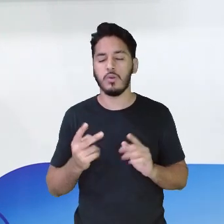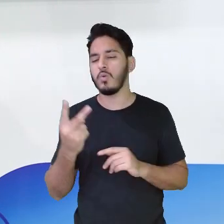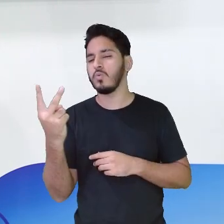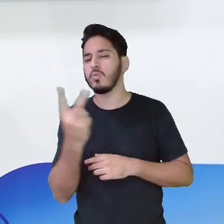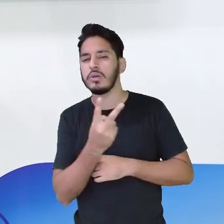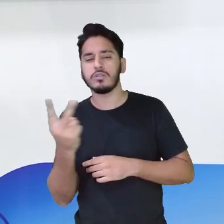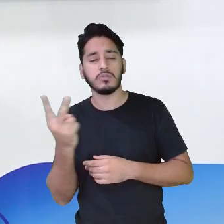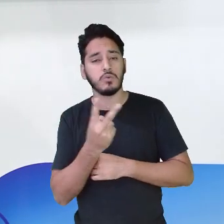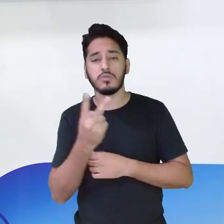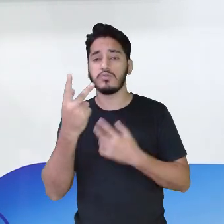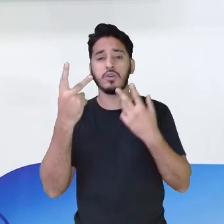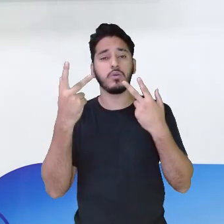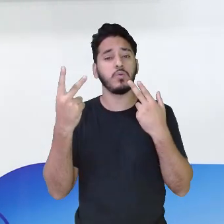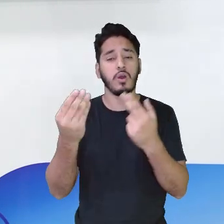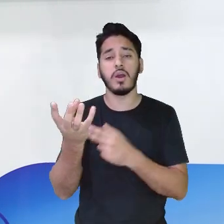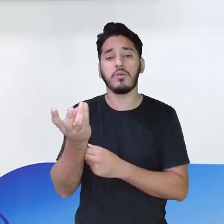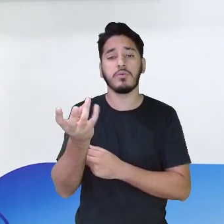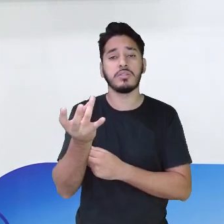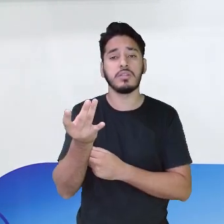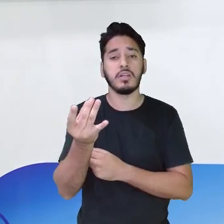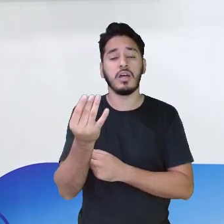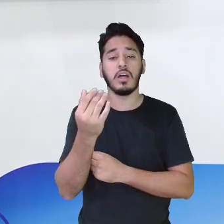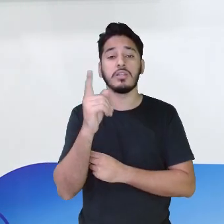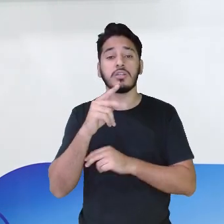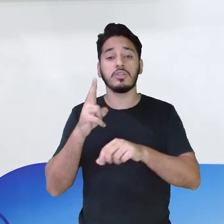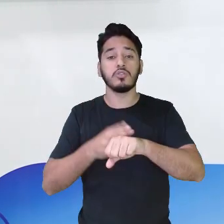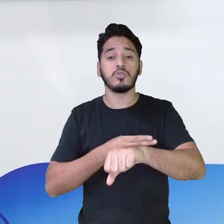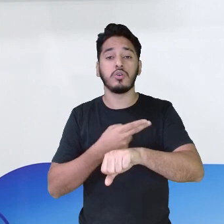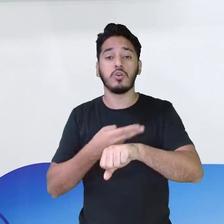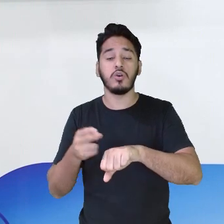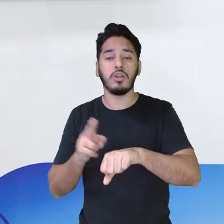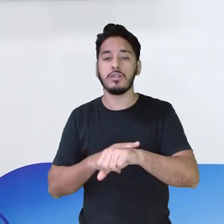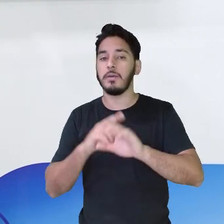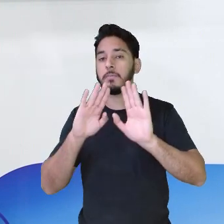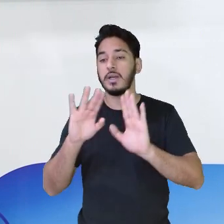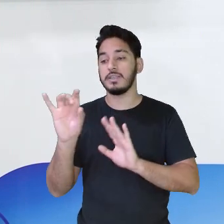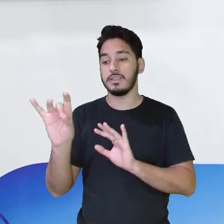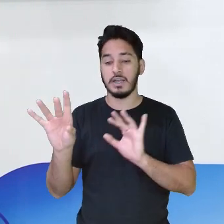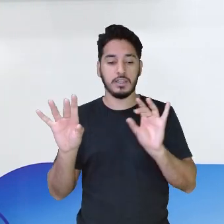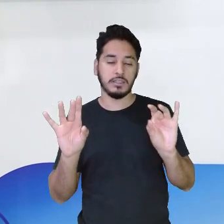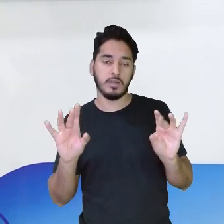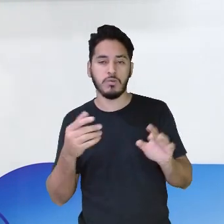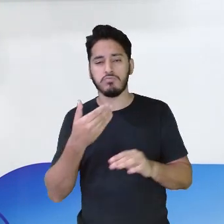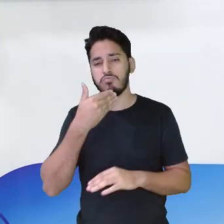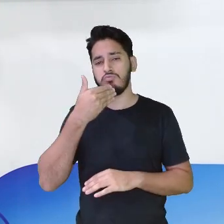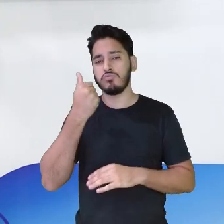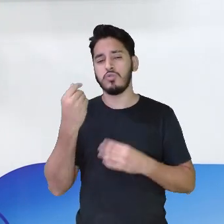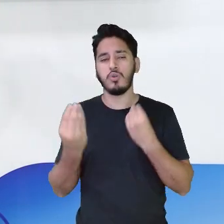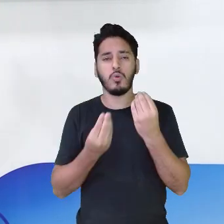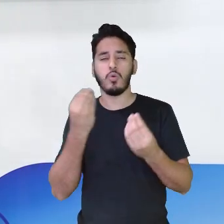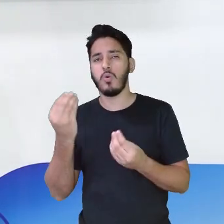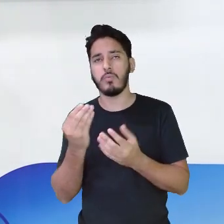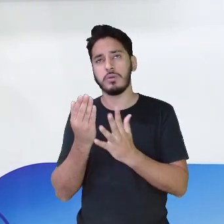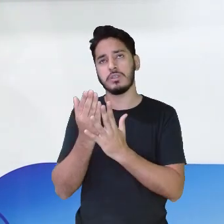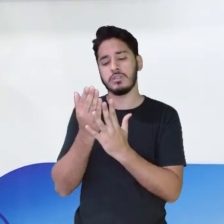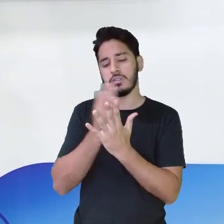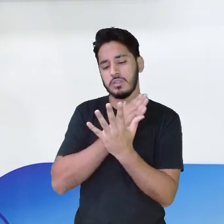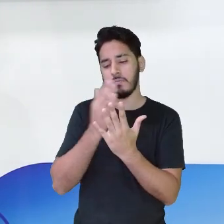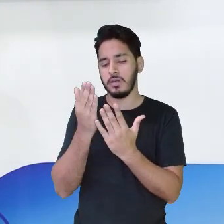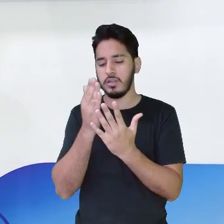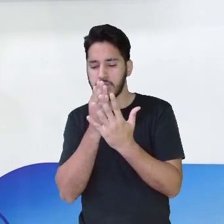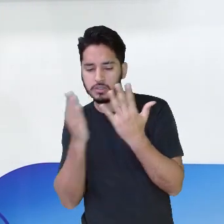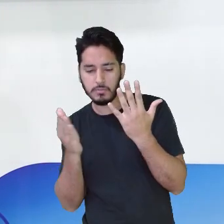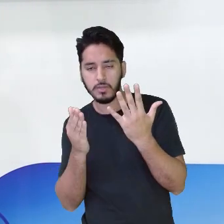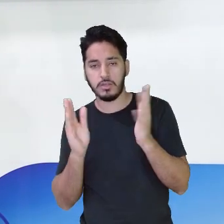2 ganharam a mesma quantidade de chocolate, só que cada um decidiu dividir da